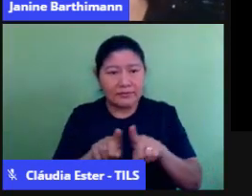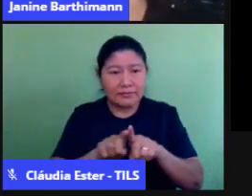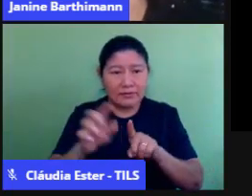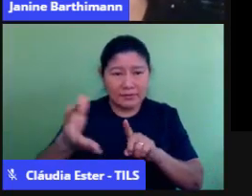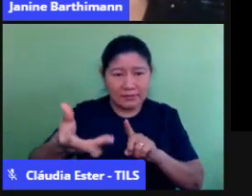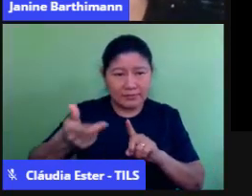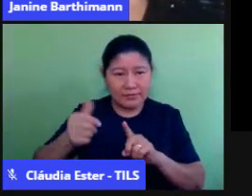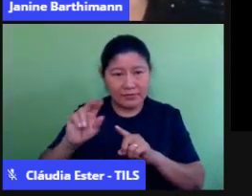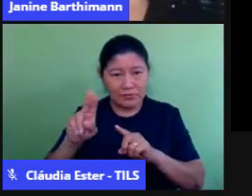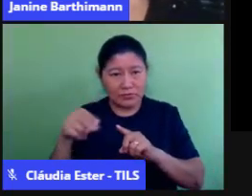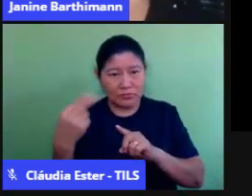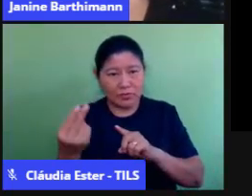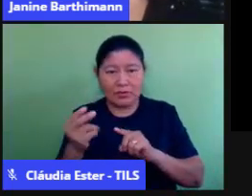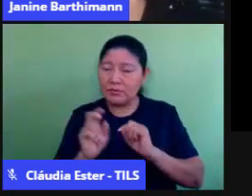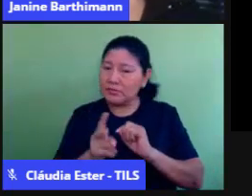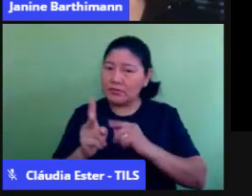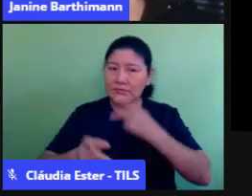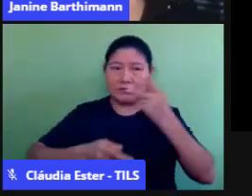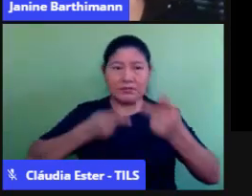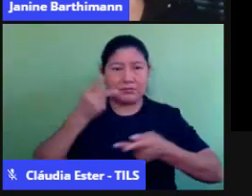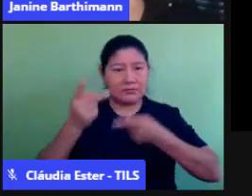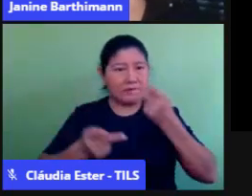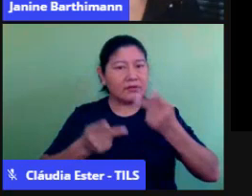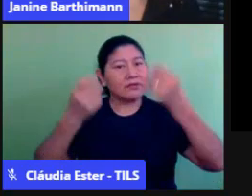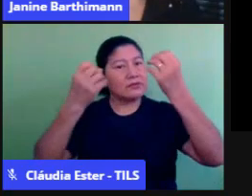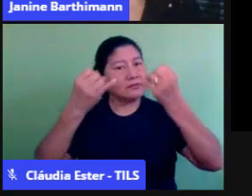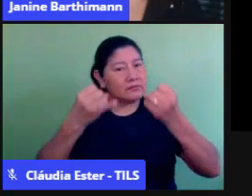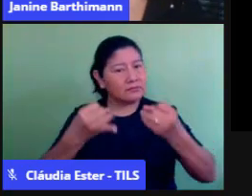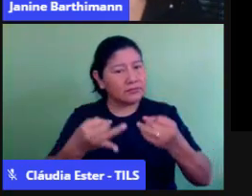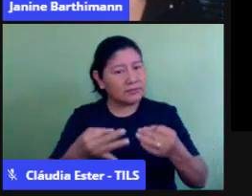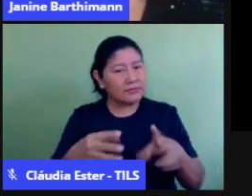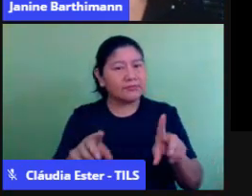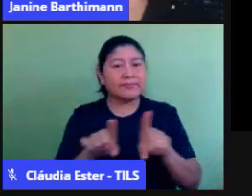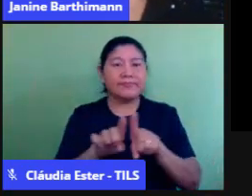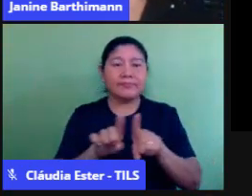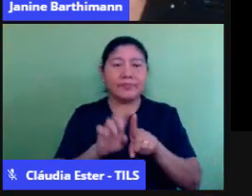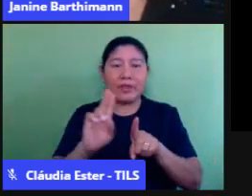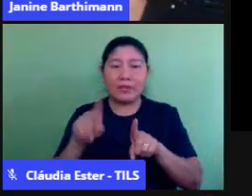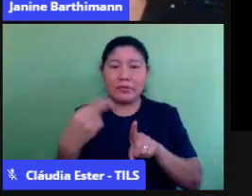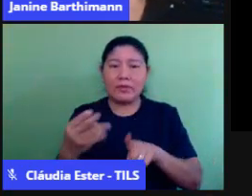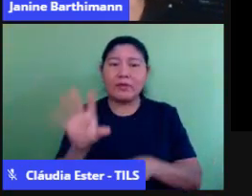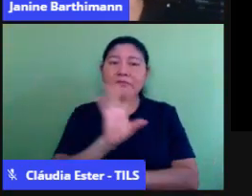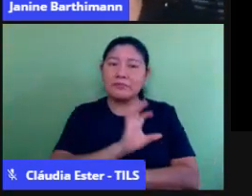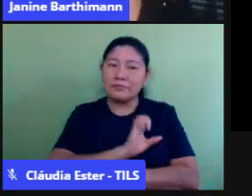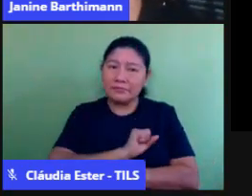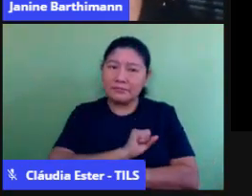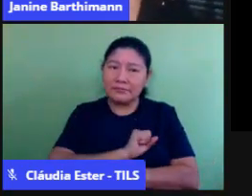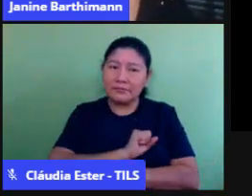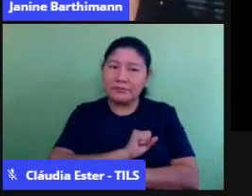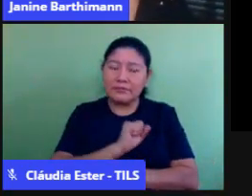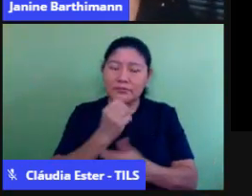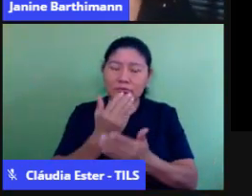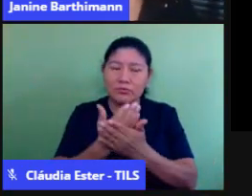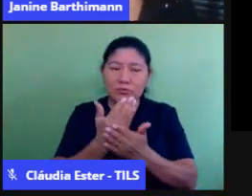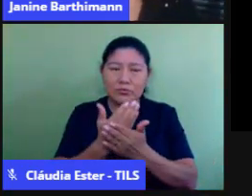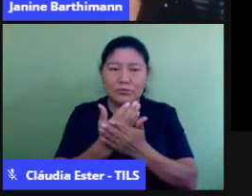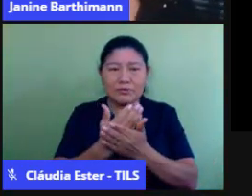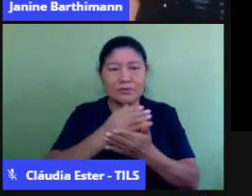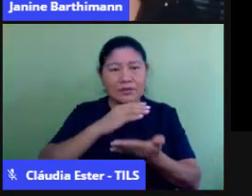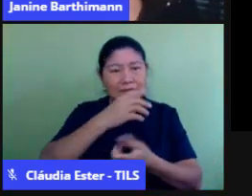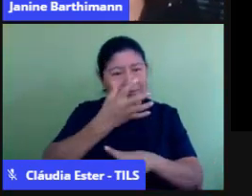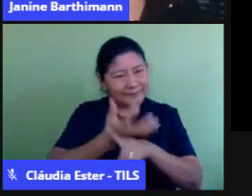a gente sempre cita aqui nas nossas formações, nós gostamos muito de trabalhar com a história e a geografia